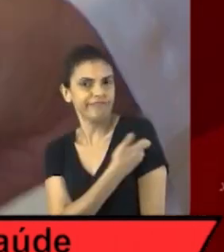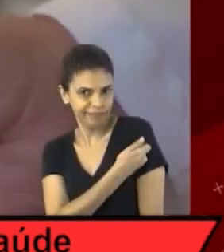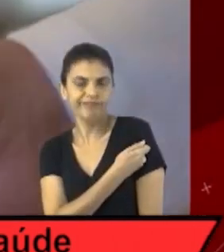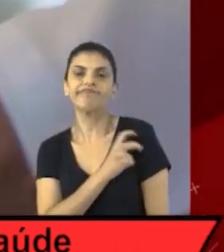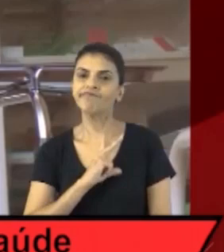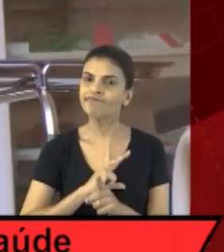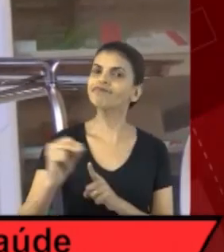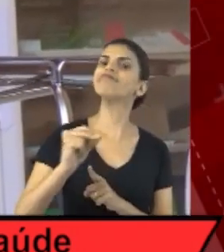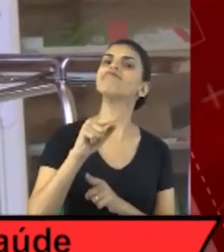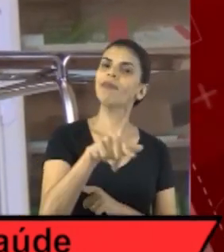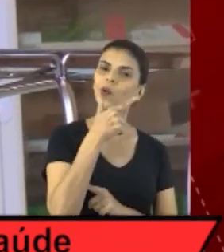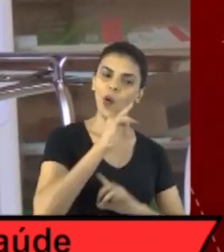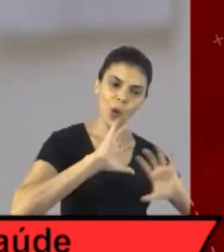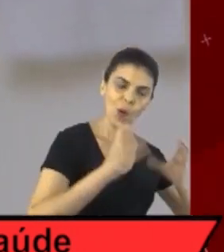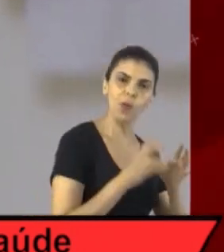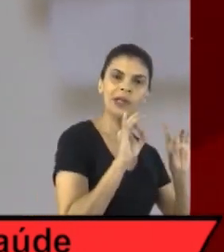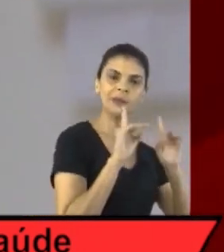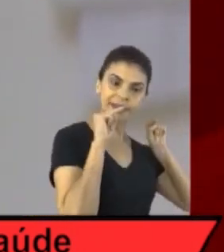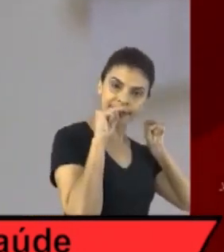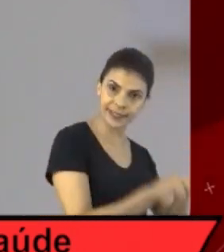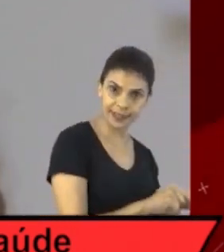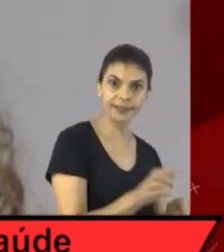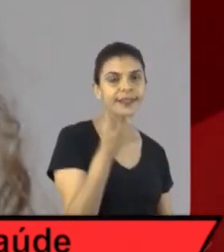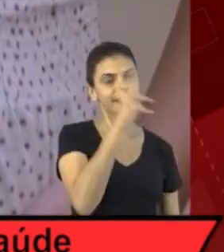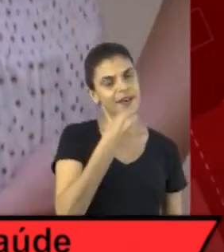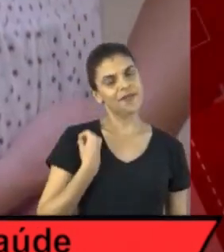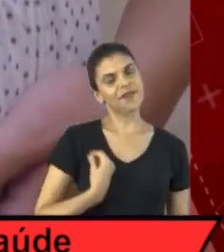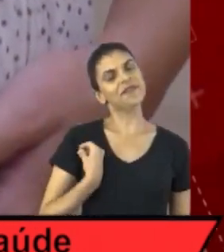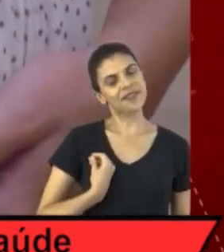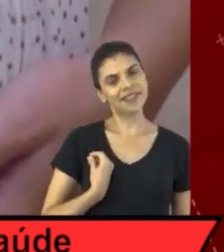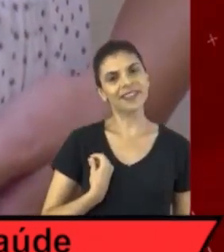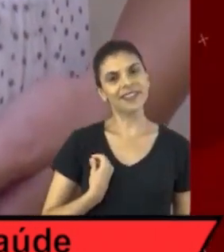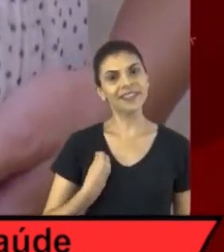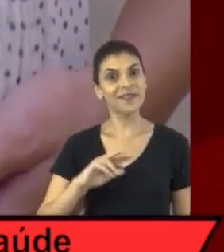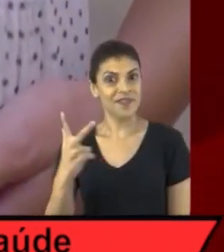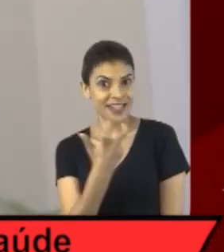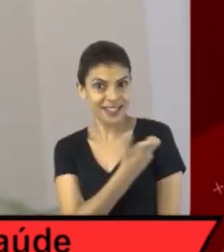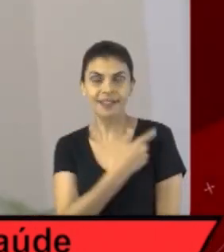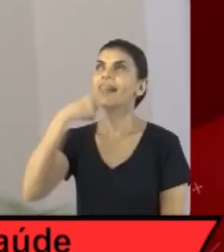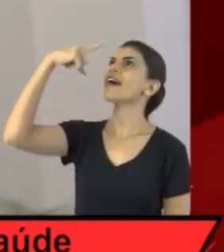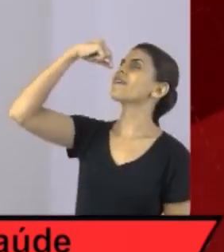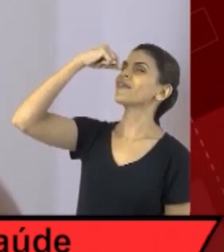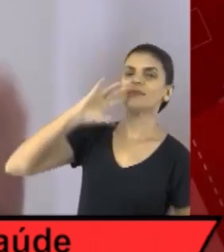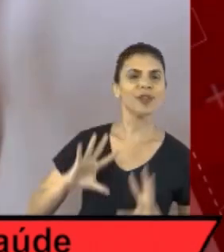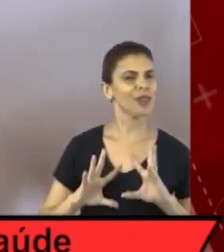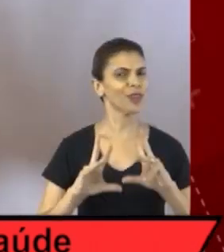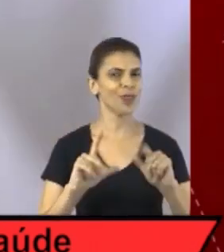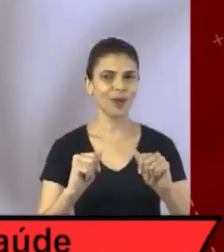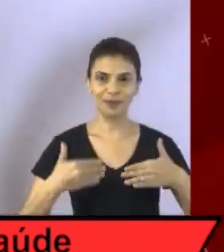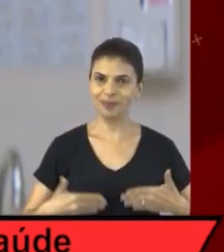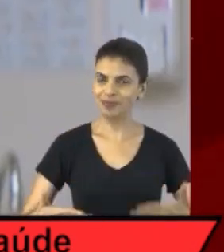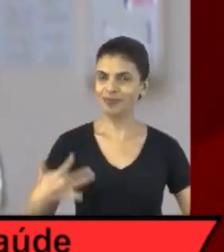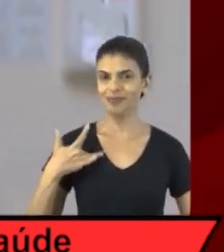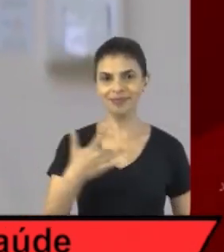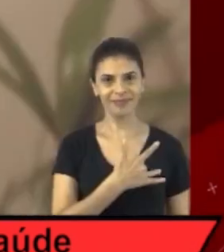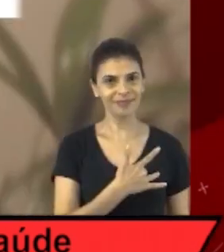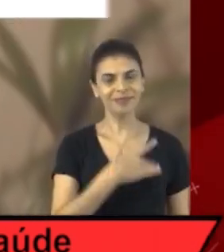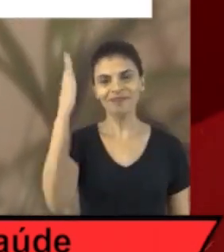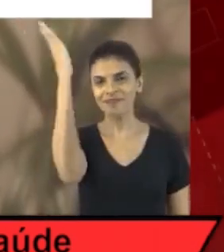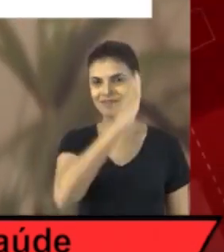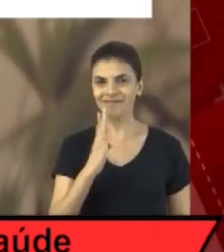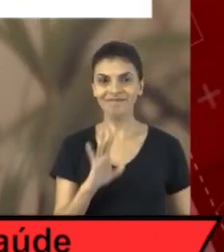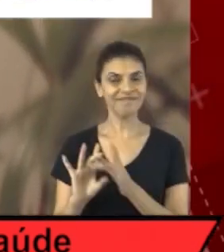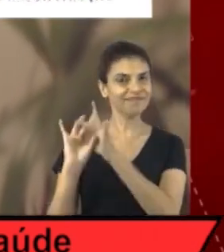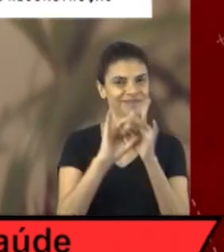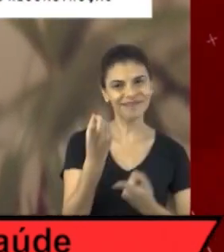contra a Covid-19 para grupos prioritários. Vamos salvar vidas, sim. Vacina é vida. Vacina é para todos. Ministério da Saúde.